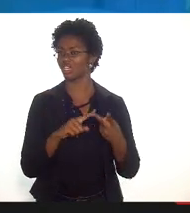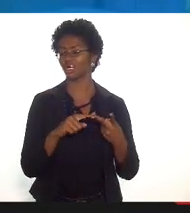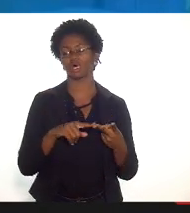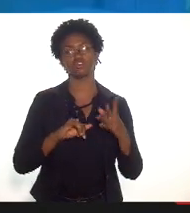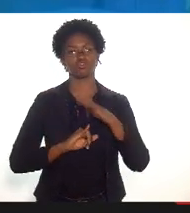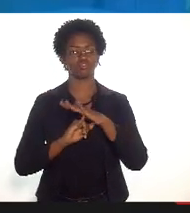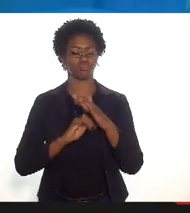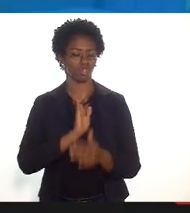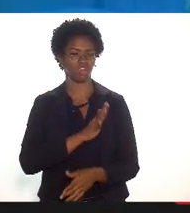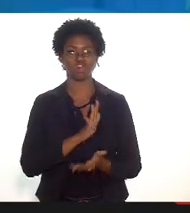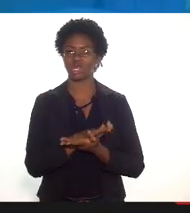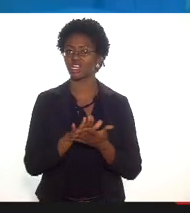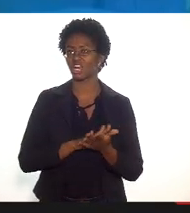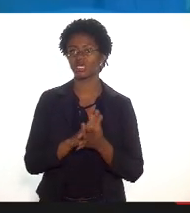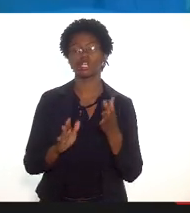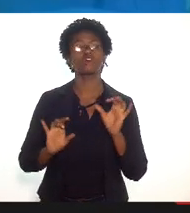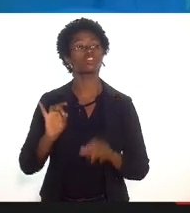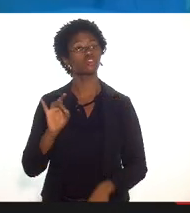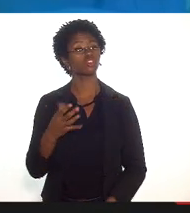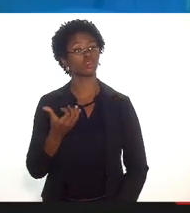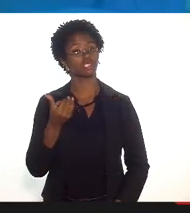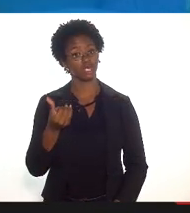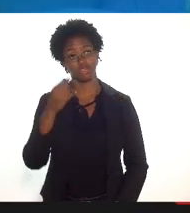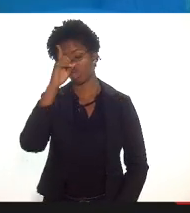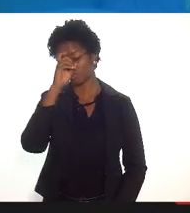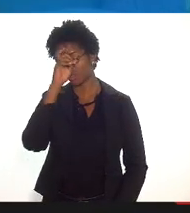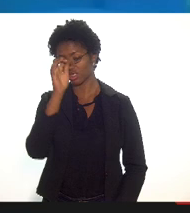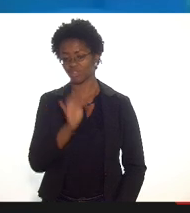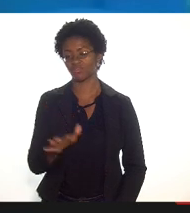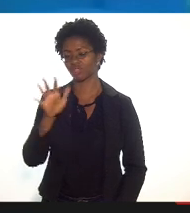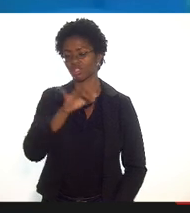eu só peguei os 6 hospitais federais do Rio,